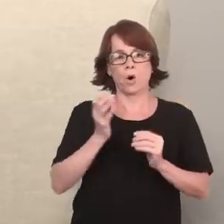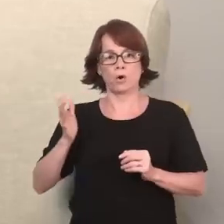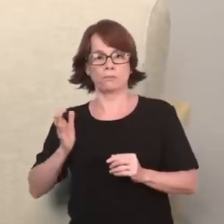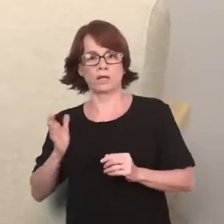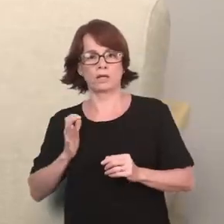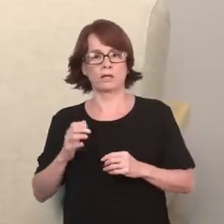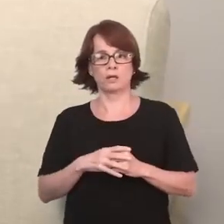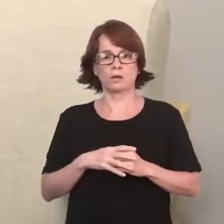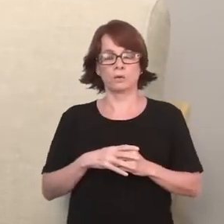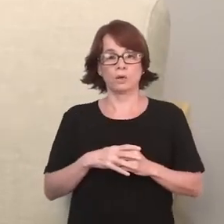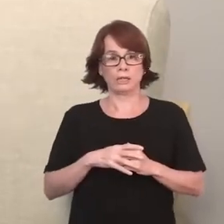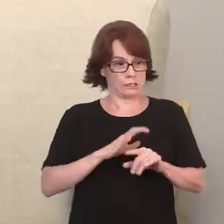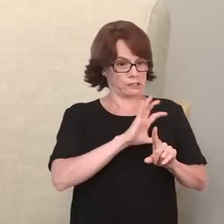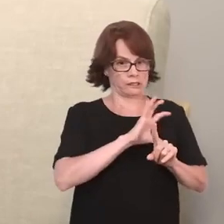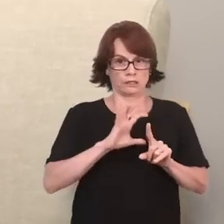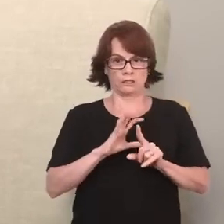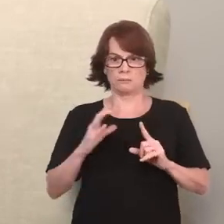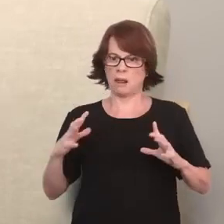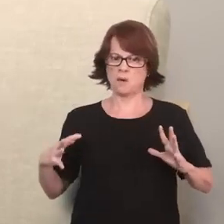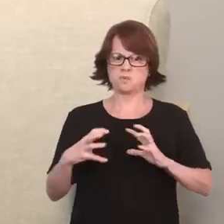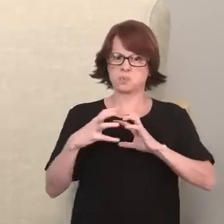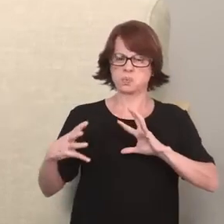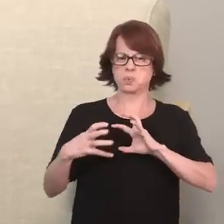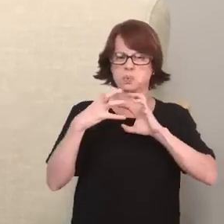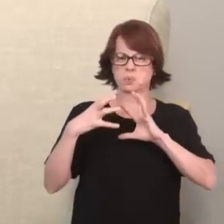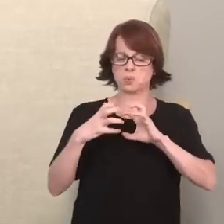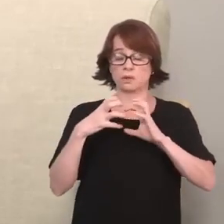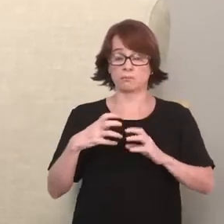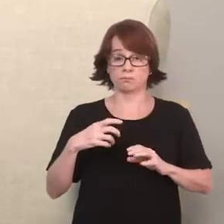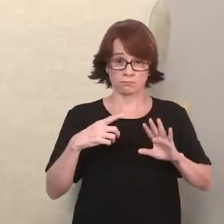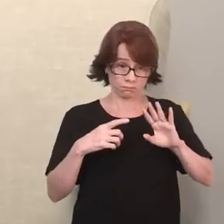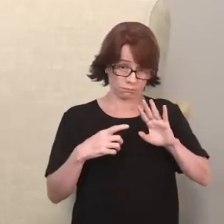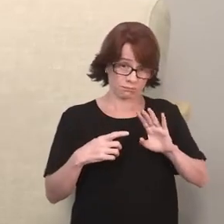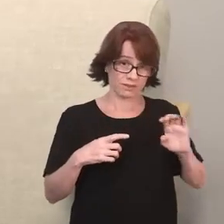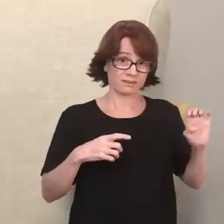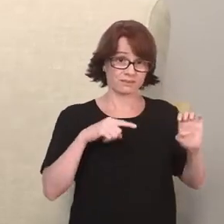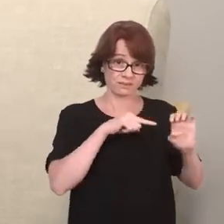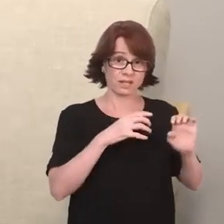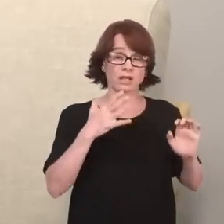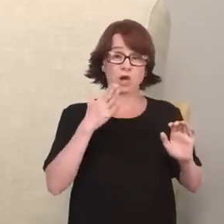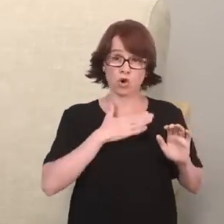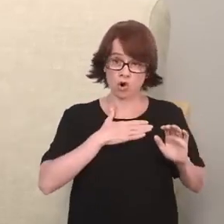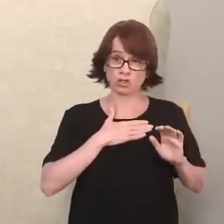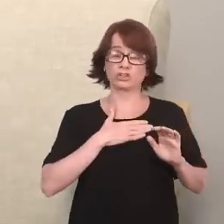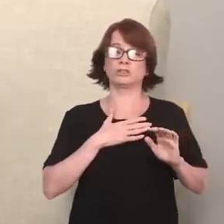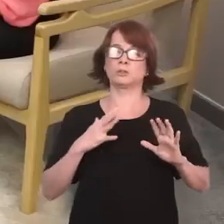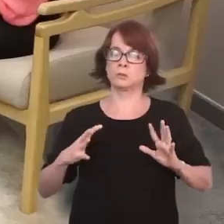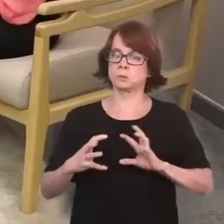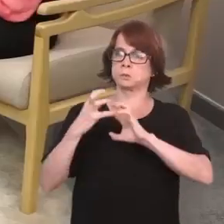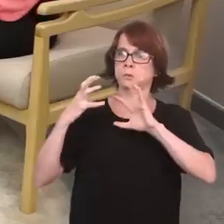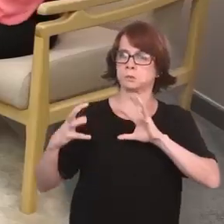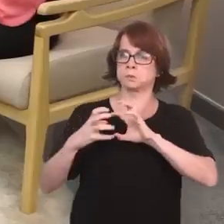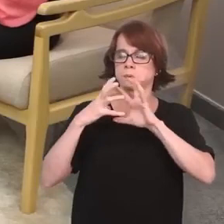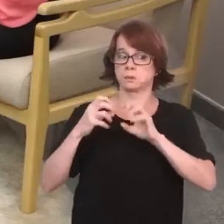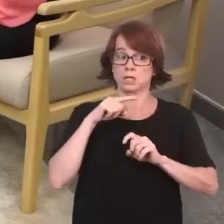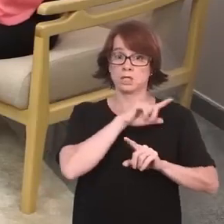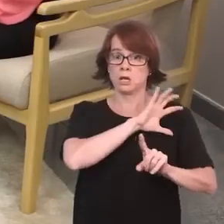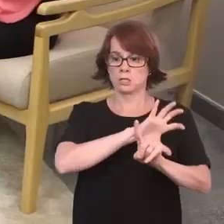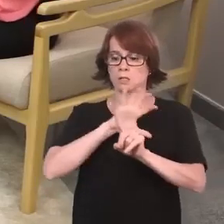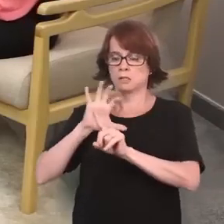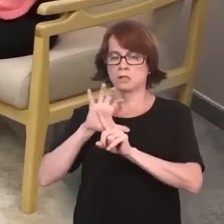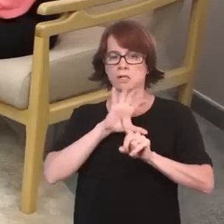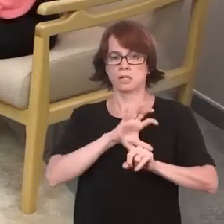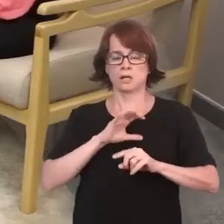rico. Onde tiver esquerda, né, vai haver conflito, sementinha de conflito. Essa